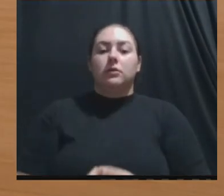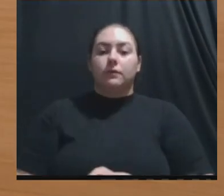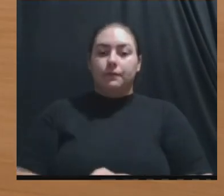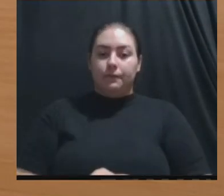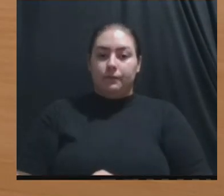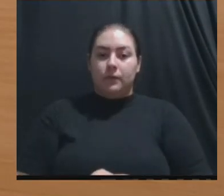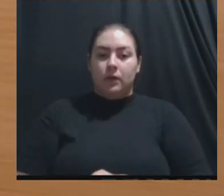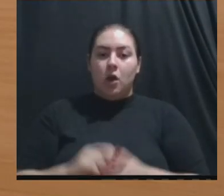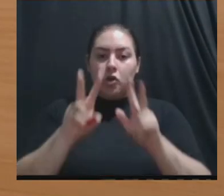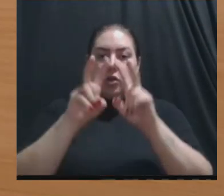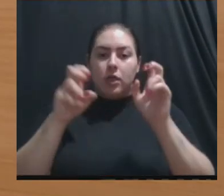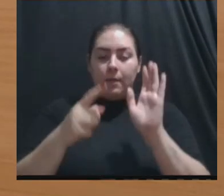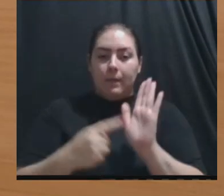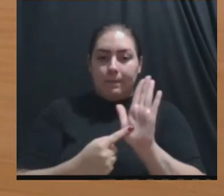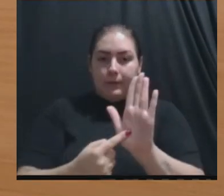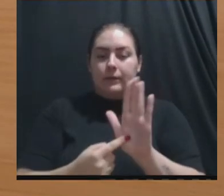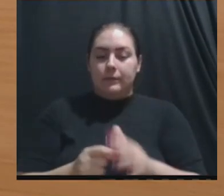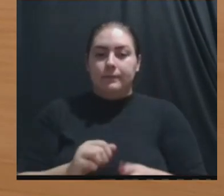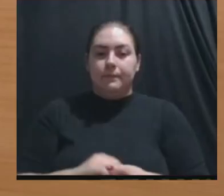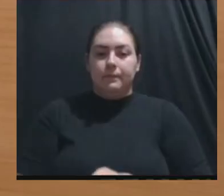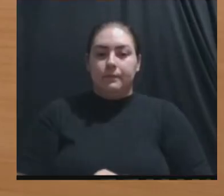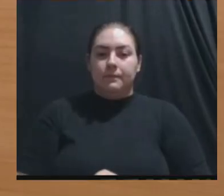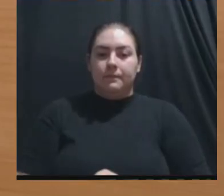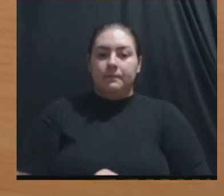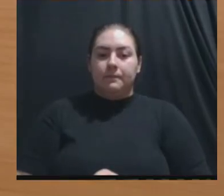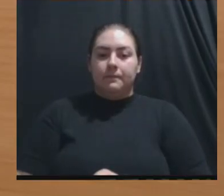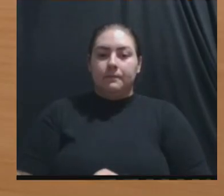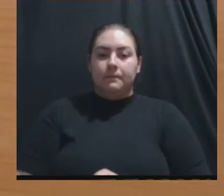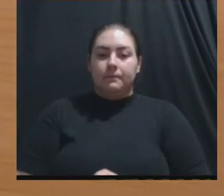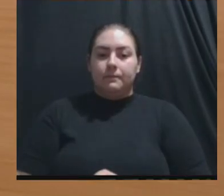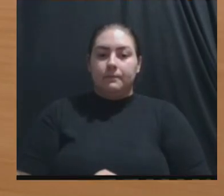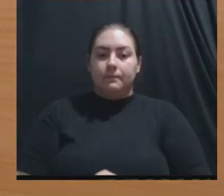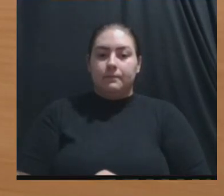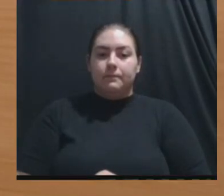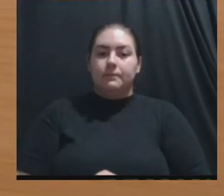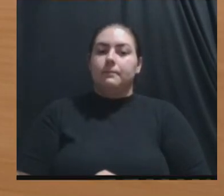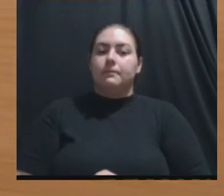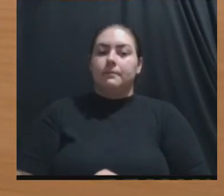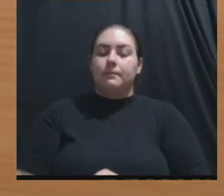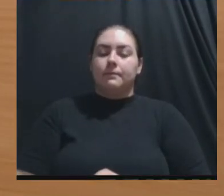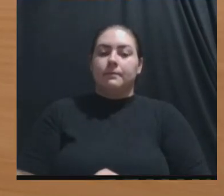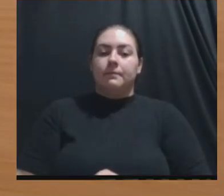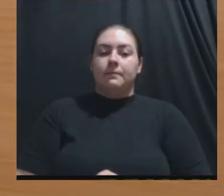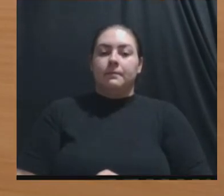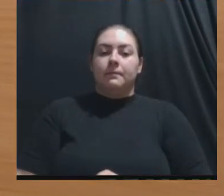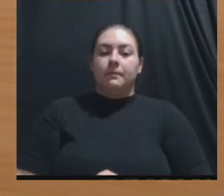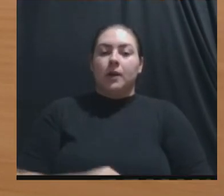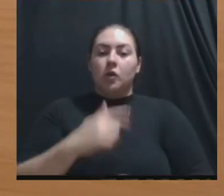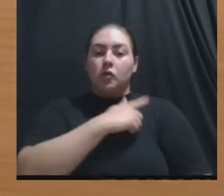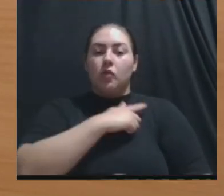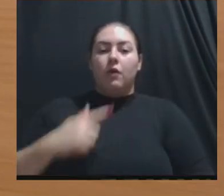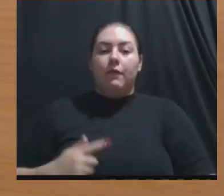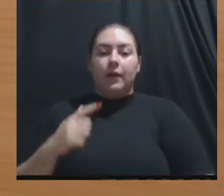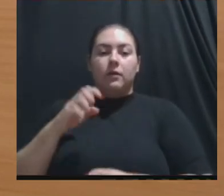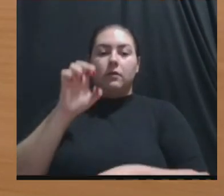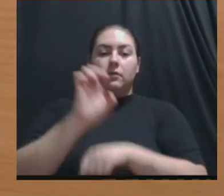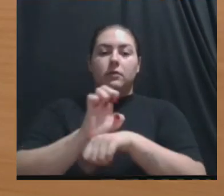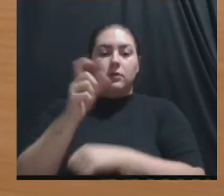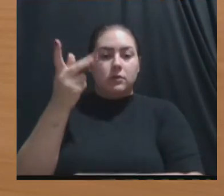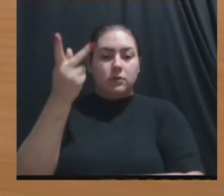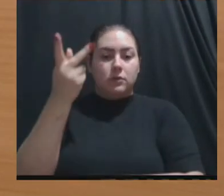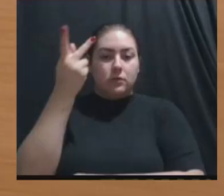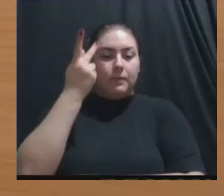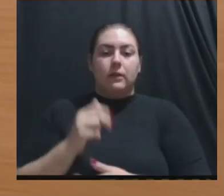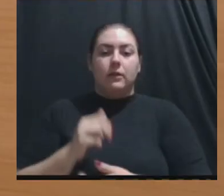delas é de autoria do vereador Nelson Osseri, que apela ao governo do estado de São Paulo para a realização de